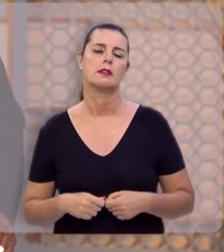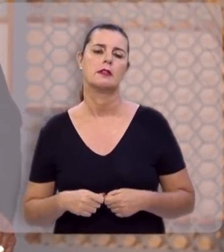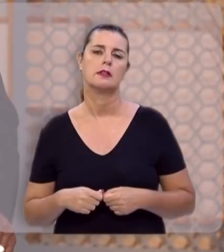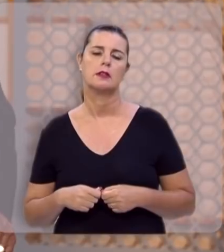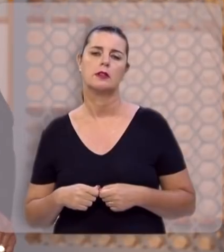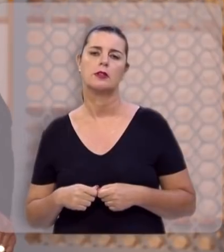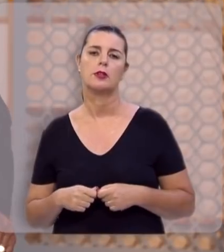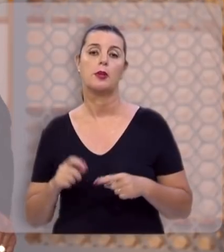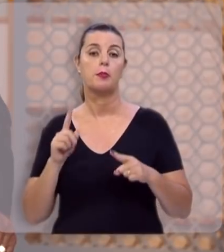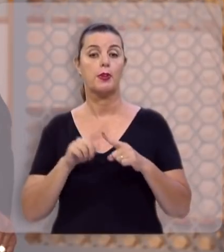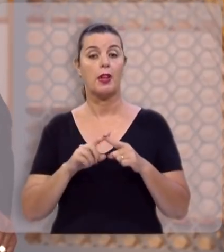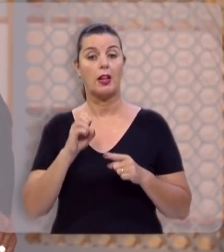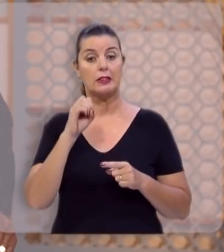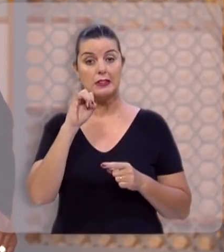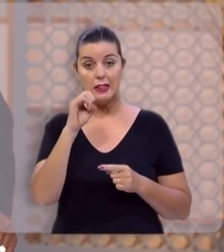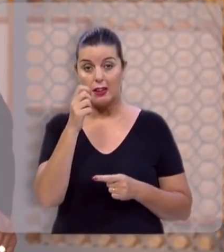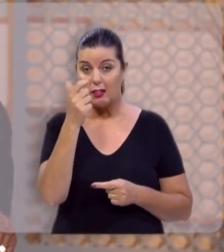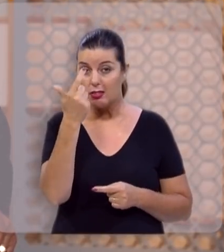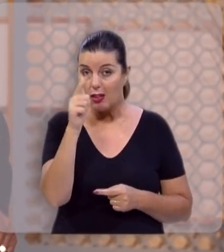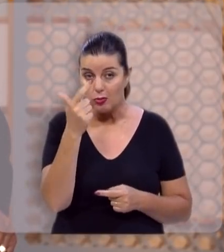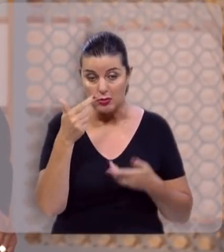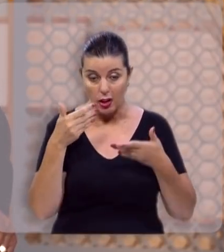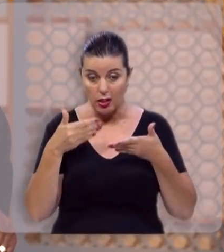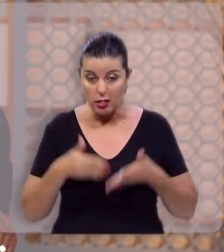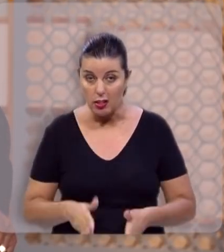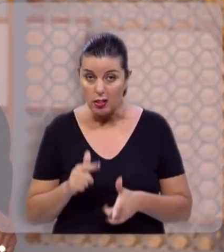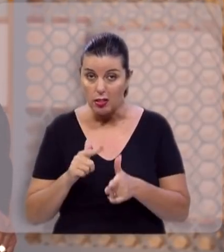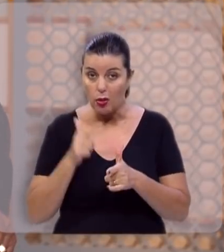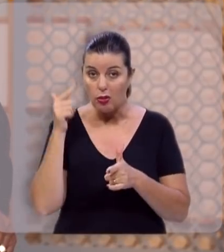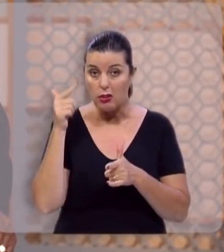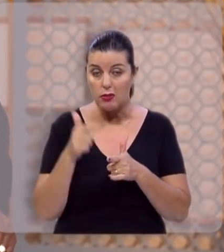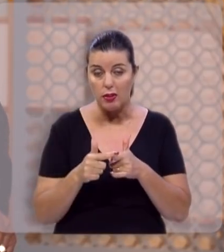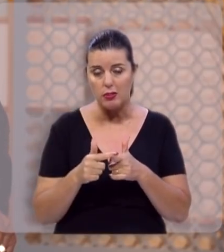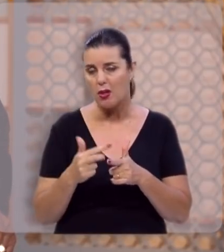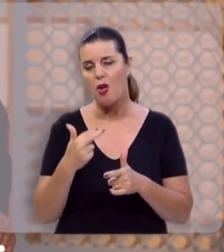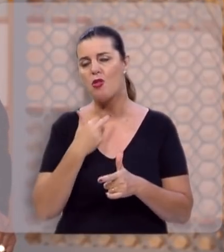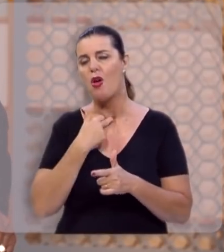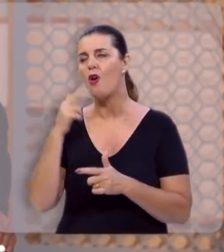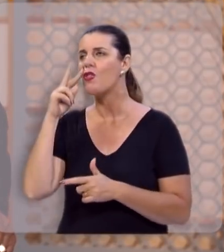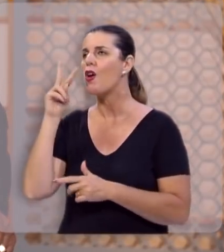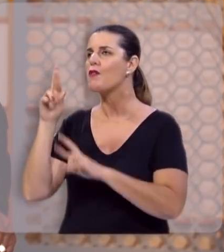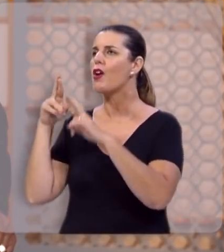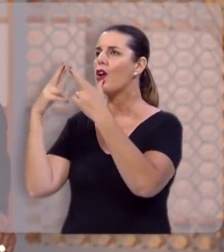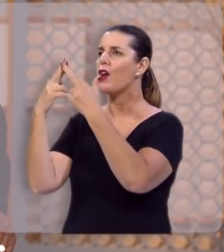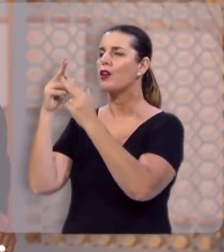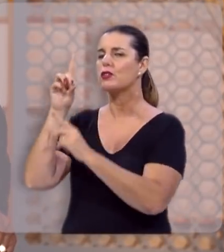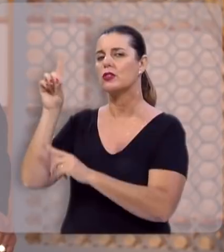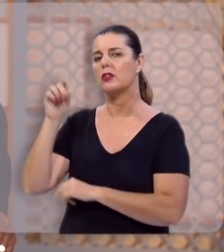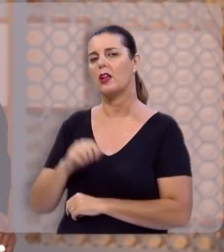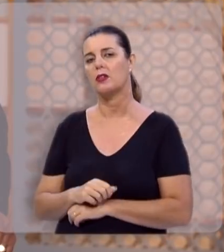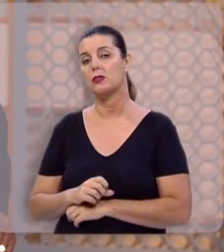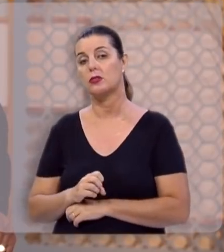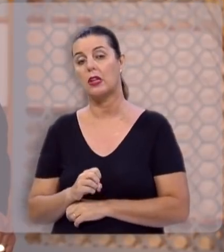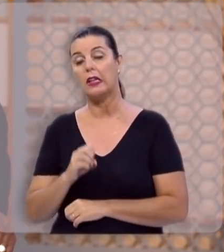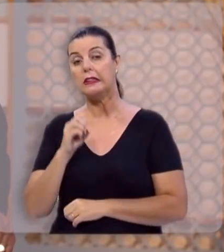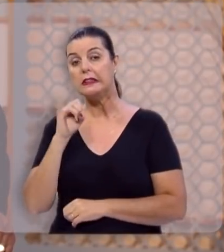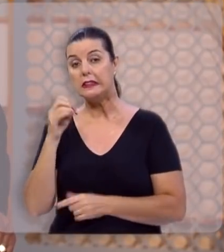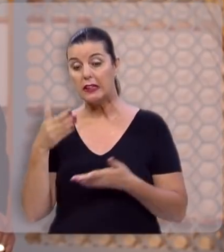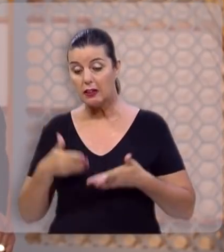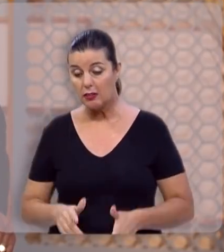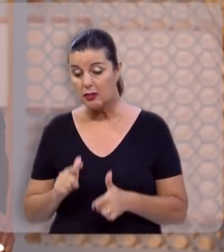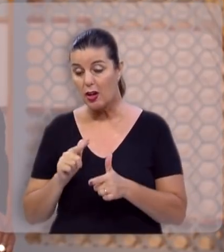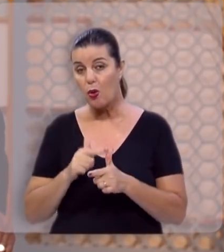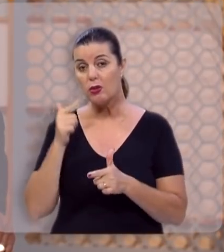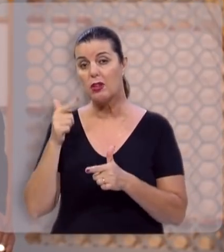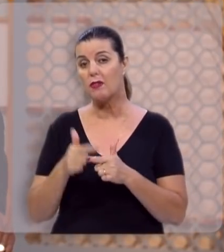Porque sem novo nascimento você não pode ver o reino de Deus, sem novo nascimento você não pode entrar no